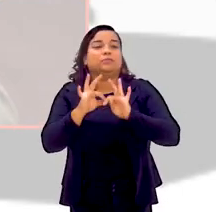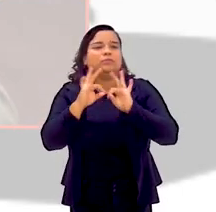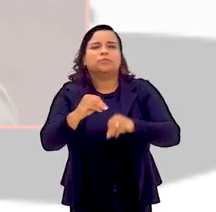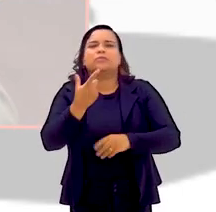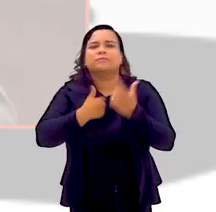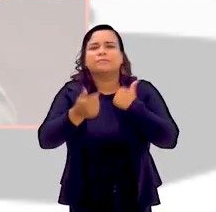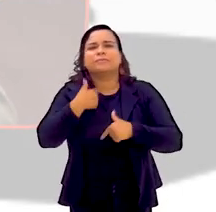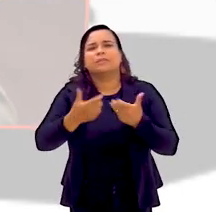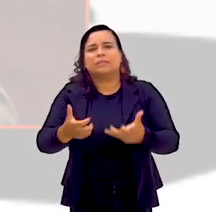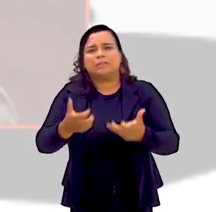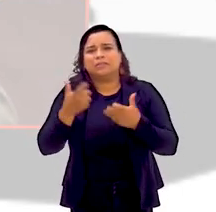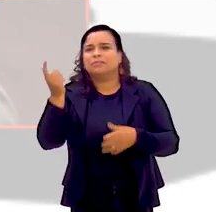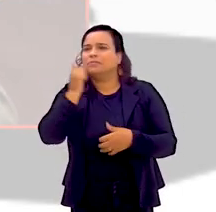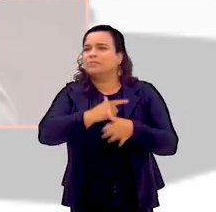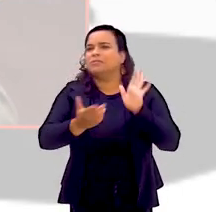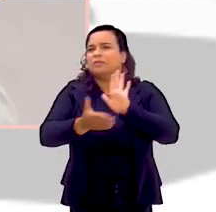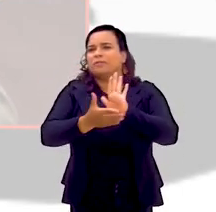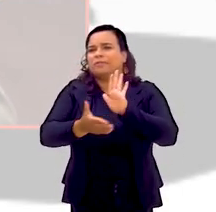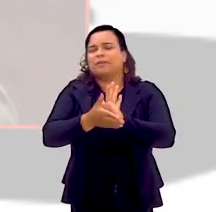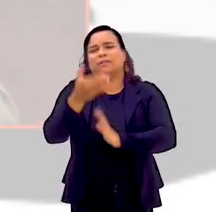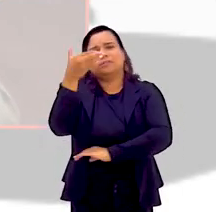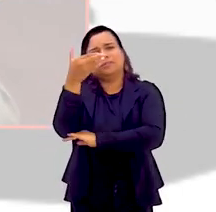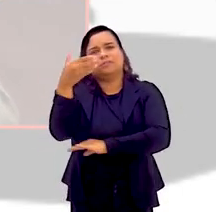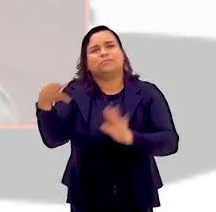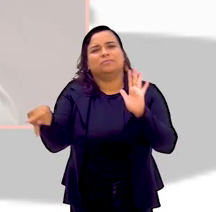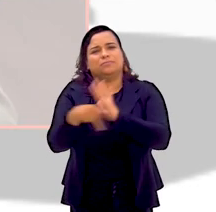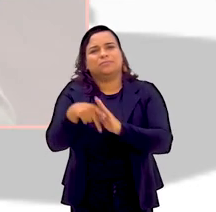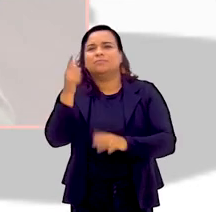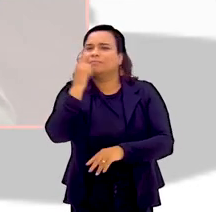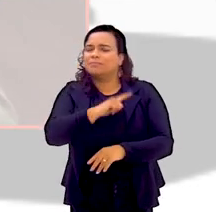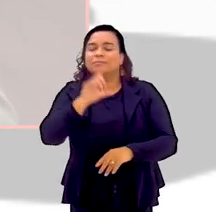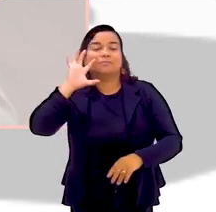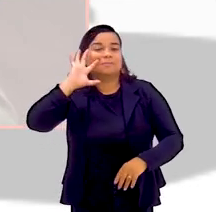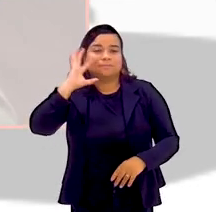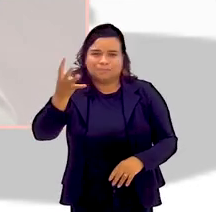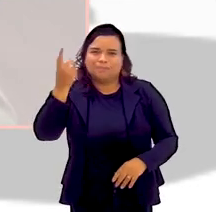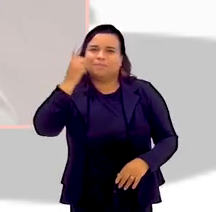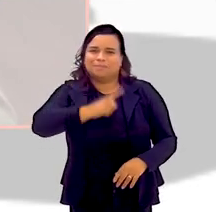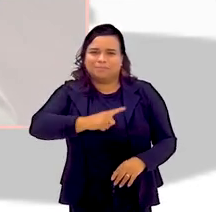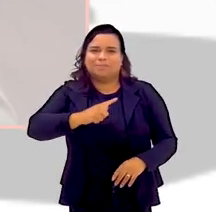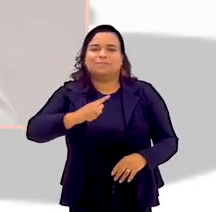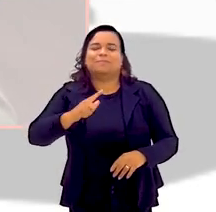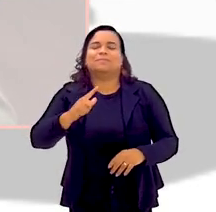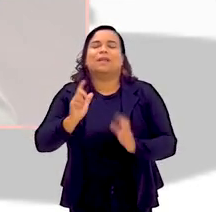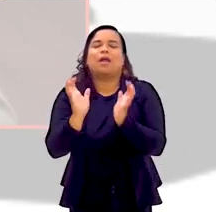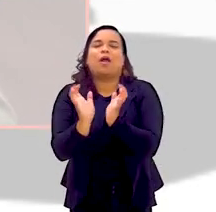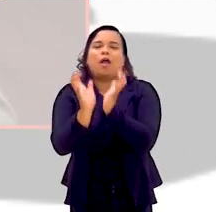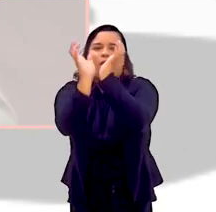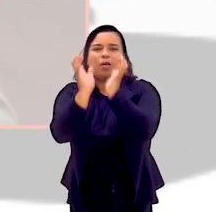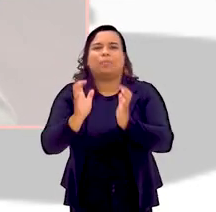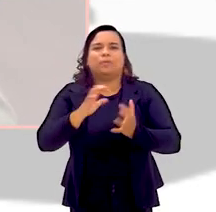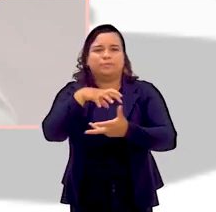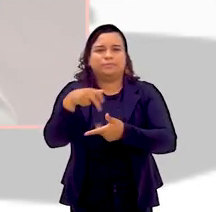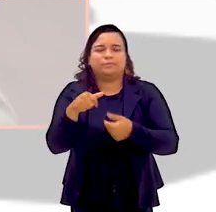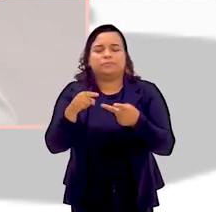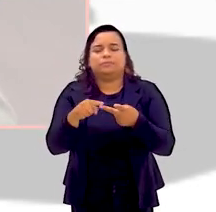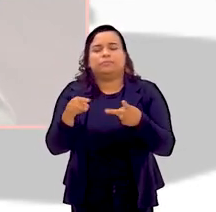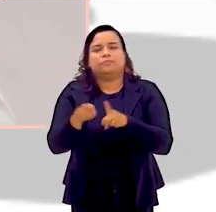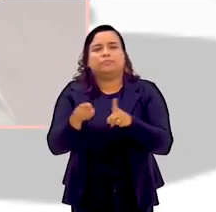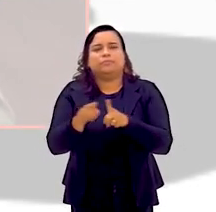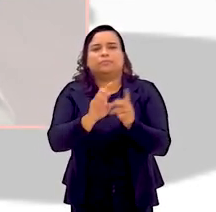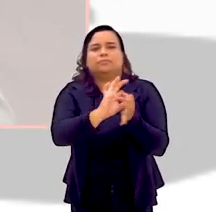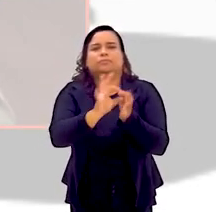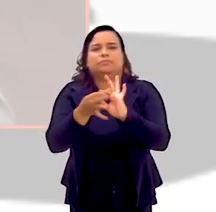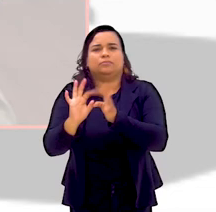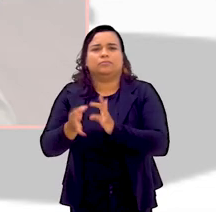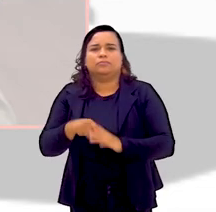no Rio, nós tínhamos um gargalo de oferta hoteleira, e que se resolveu, né, com a Copa do Mundo e com as Olimpíadas aqui.